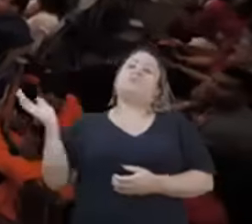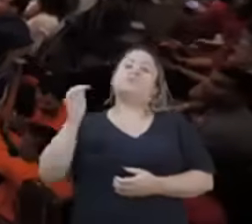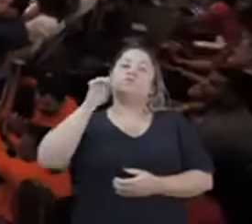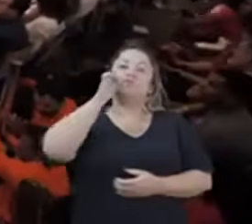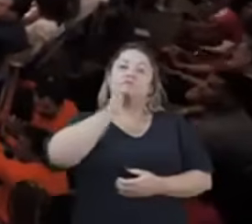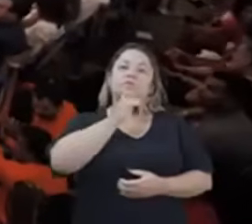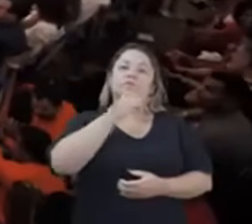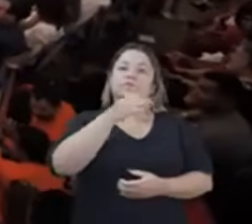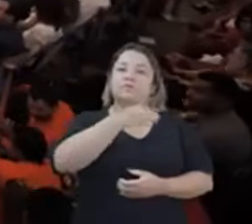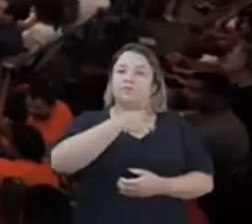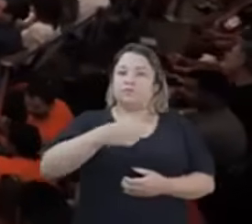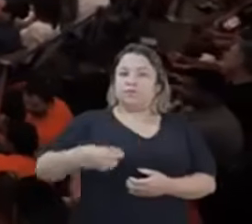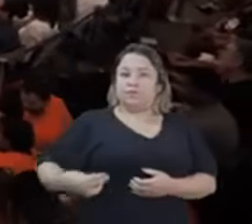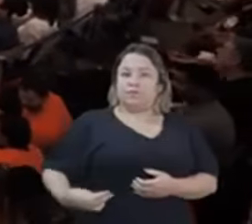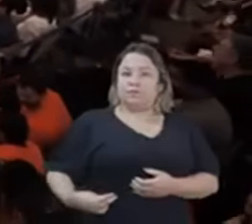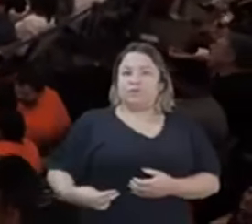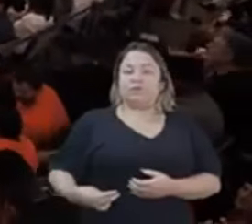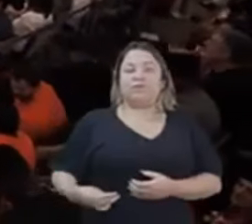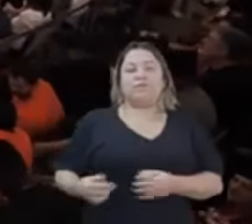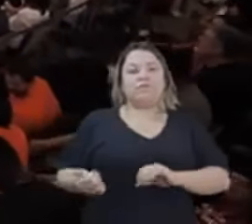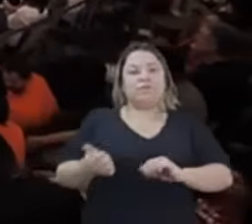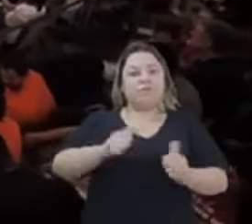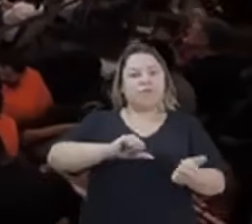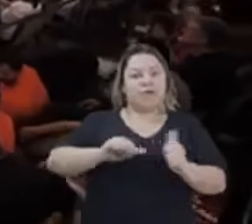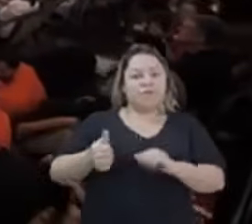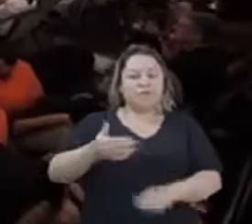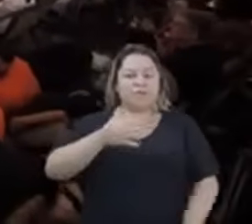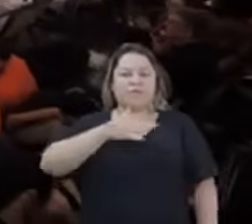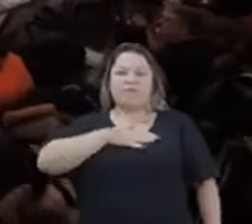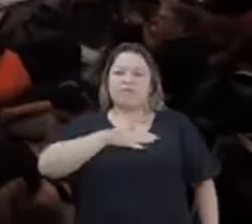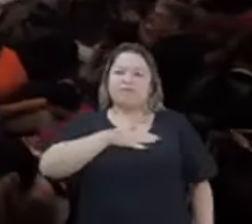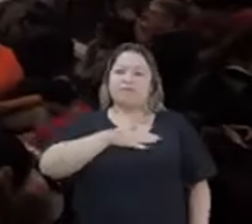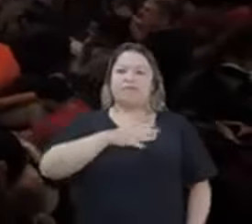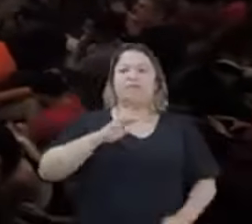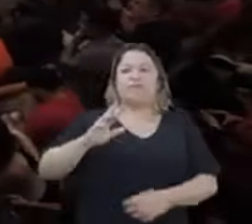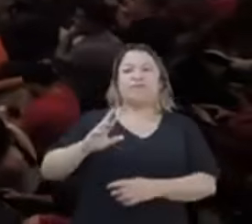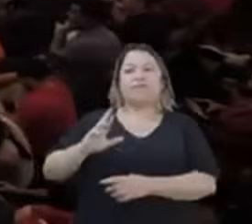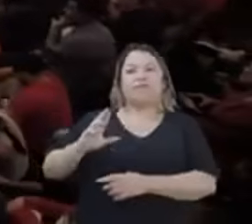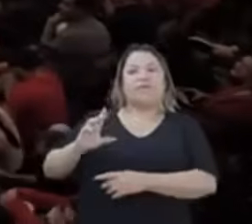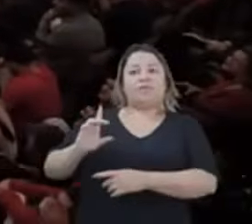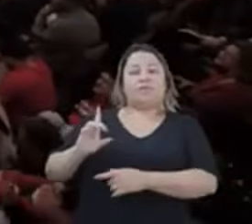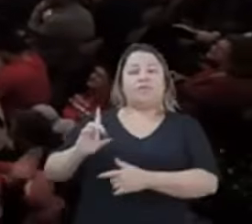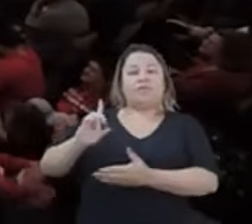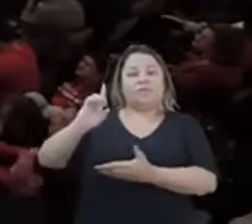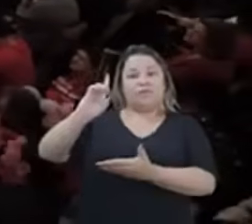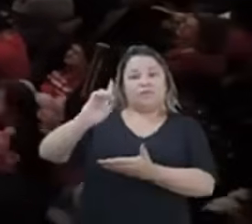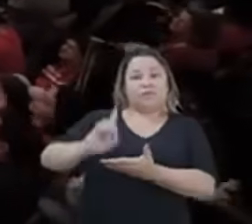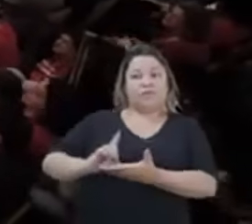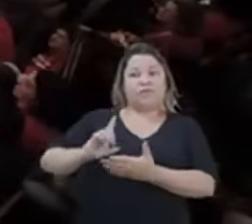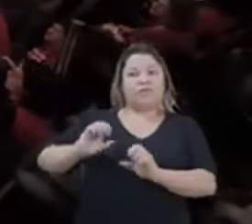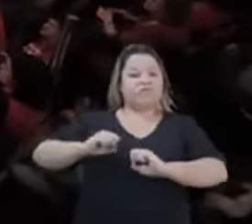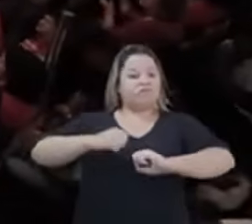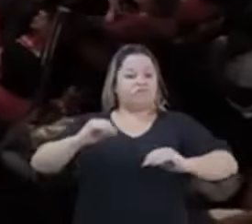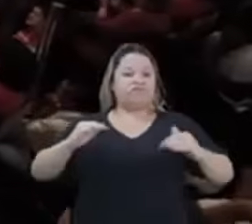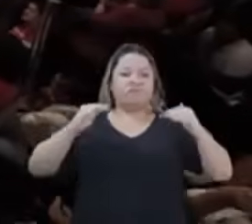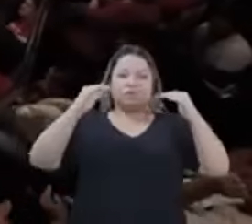ministra da SRI e, na minha avaliação, a maior dirigente da história do PT,